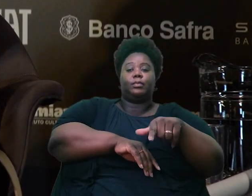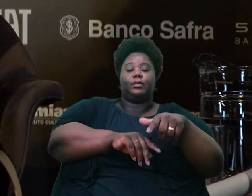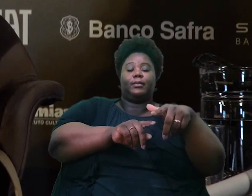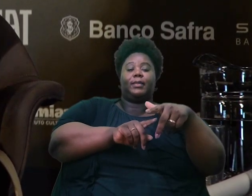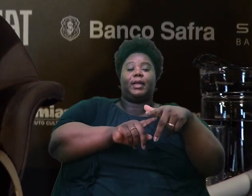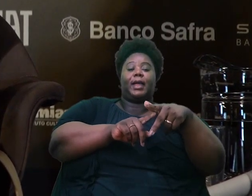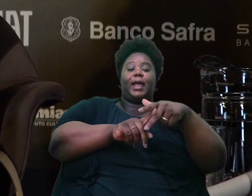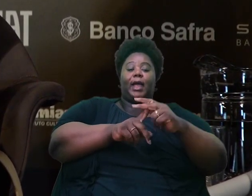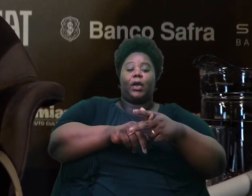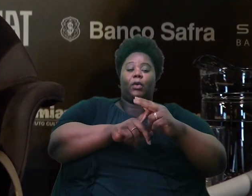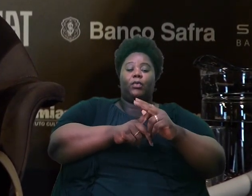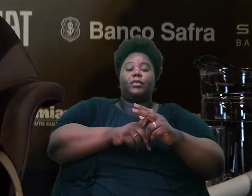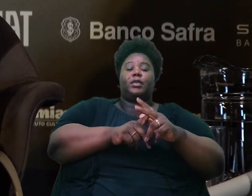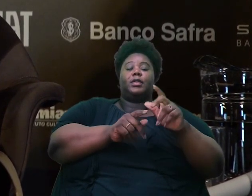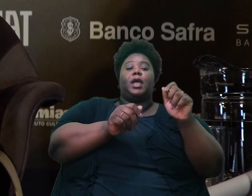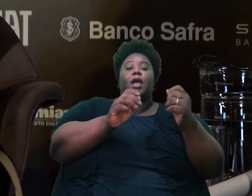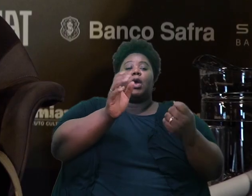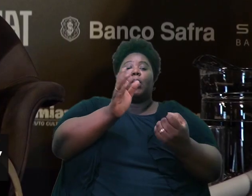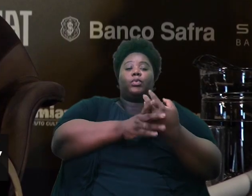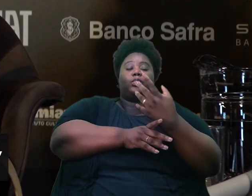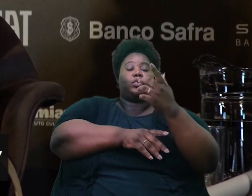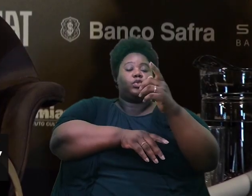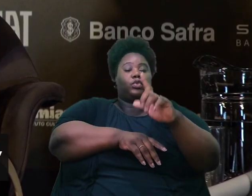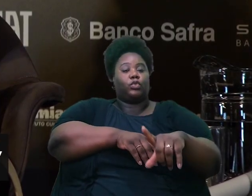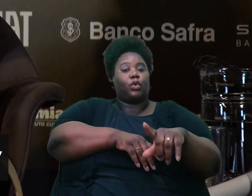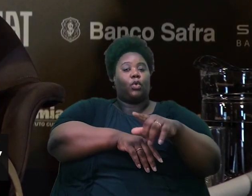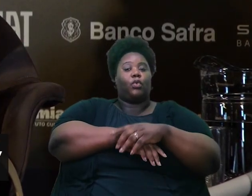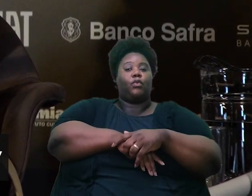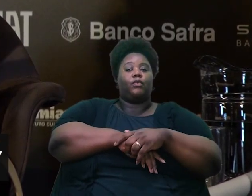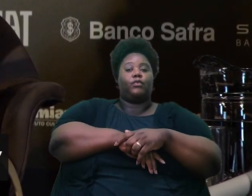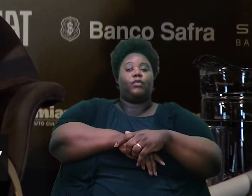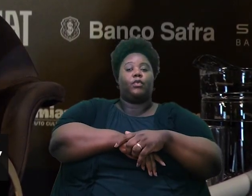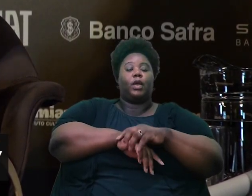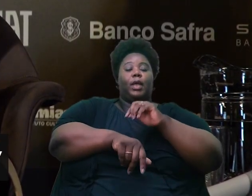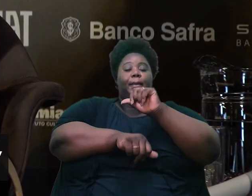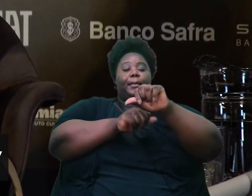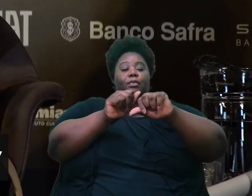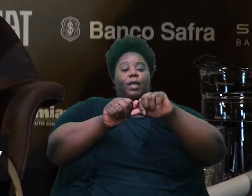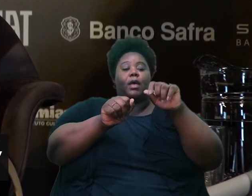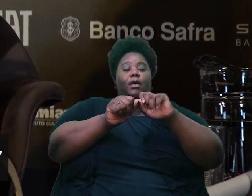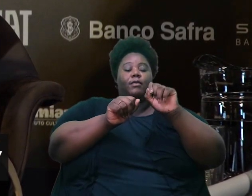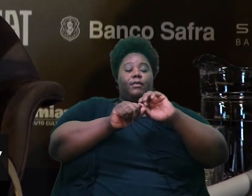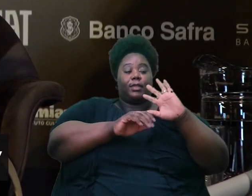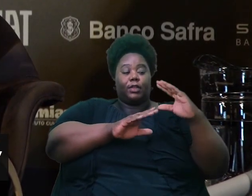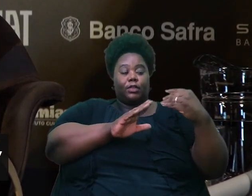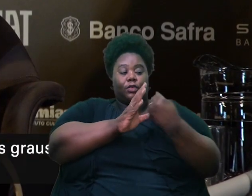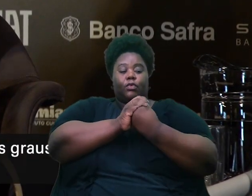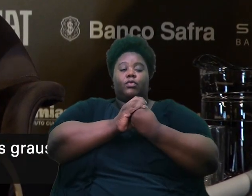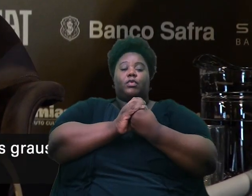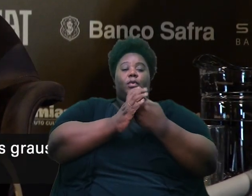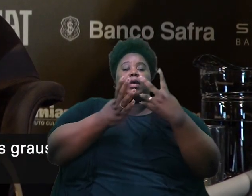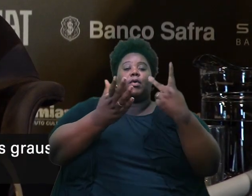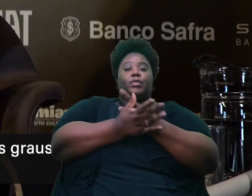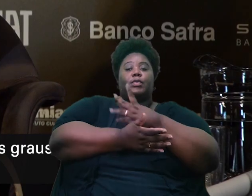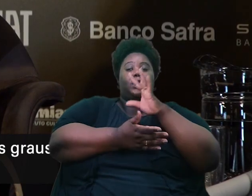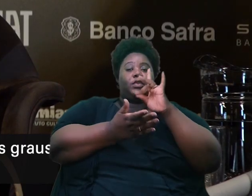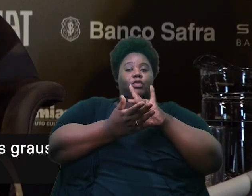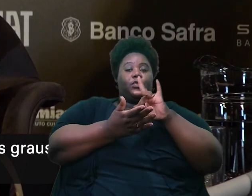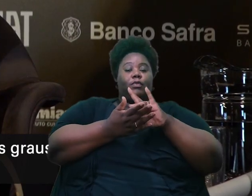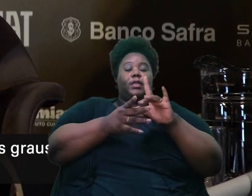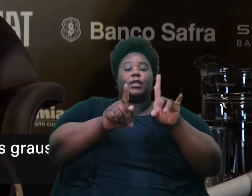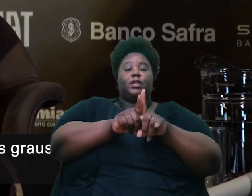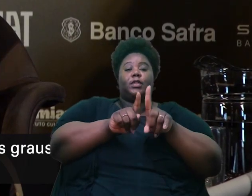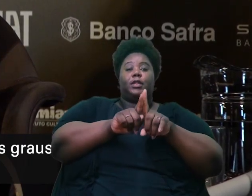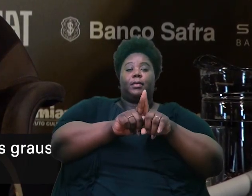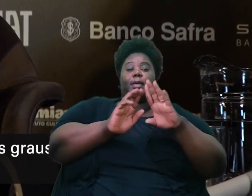reconstituir a universidade. É torná-la cada vez mais diversa, mais inclusiva, e assim também as